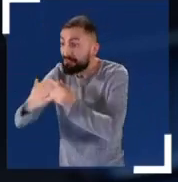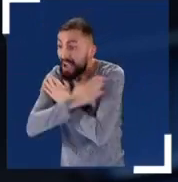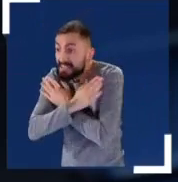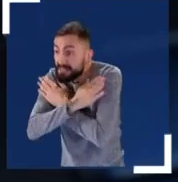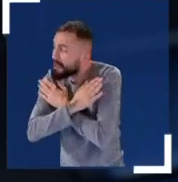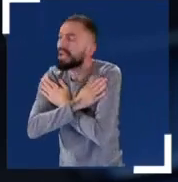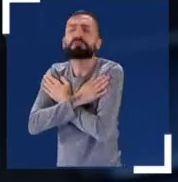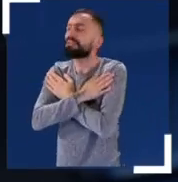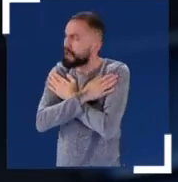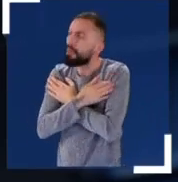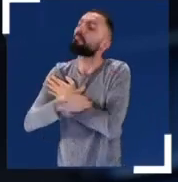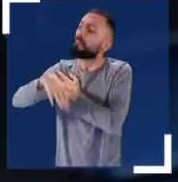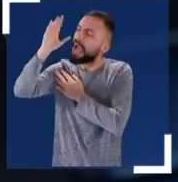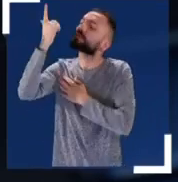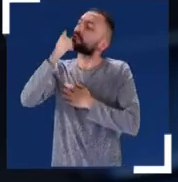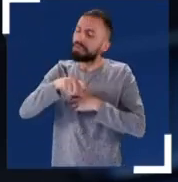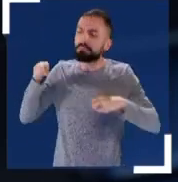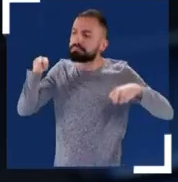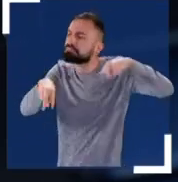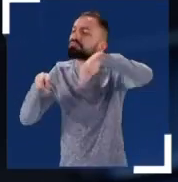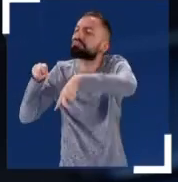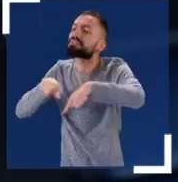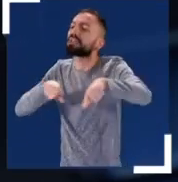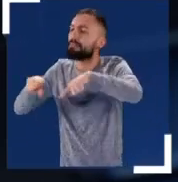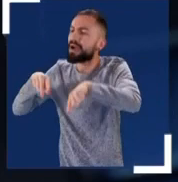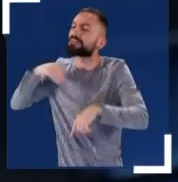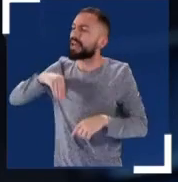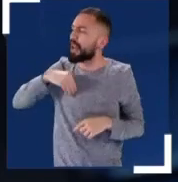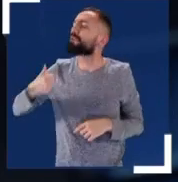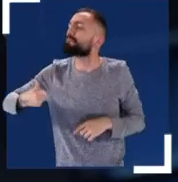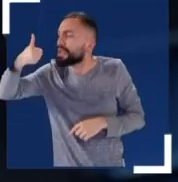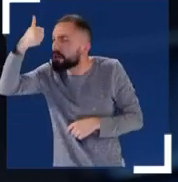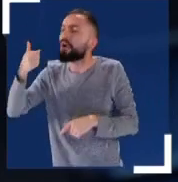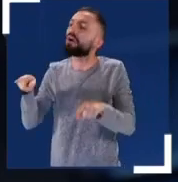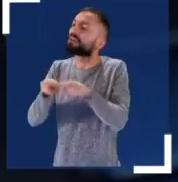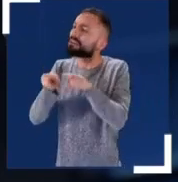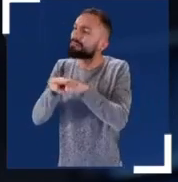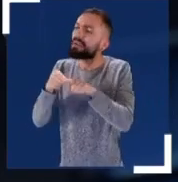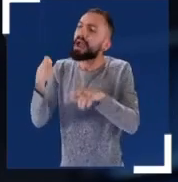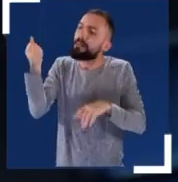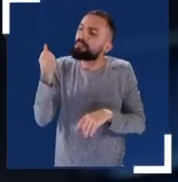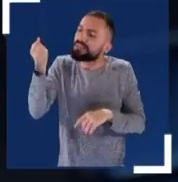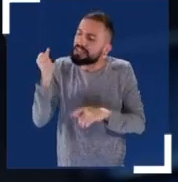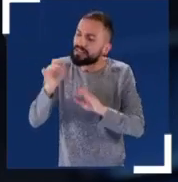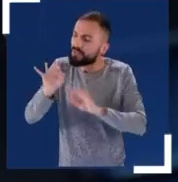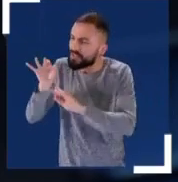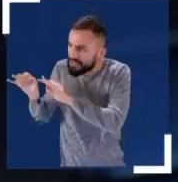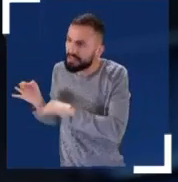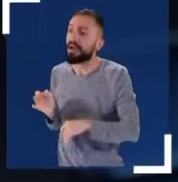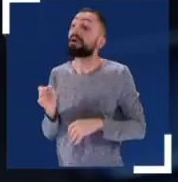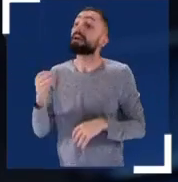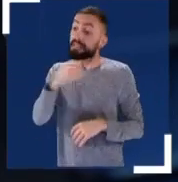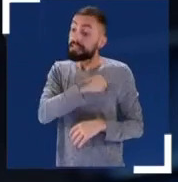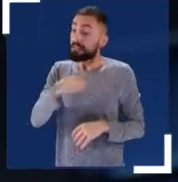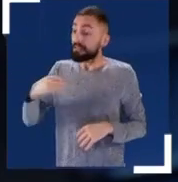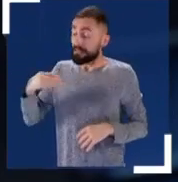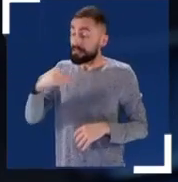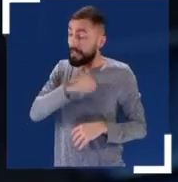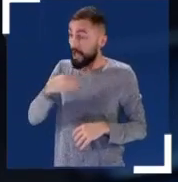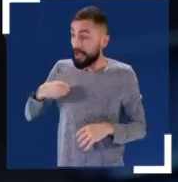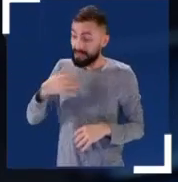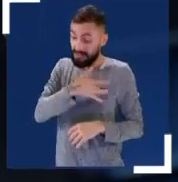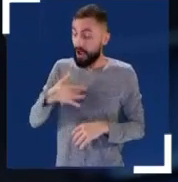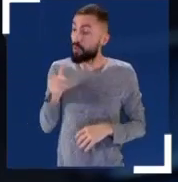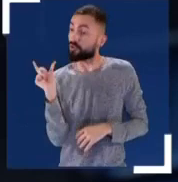mais empregos e mais oportunidades, melhores salários, condições previdenciárias, de planos de saúde e assistência para as pessoas que vão